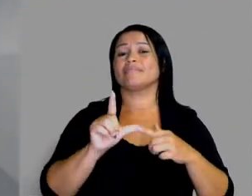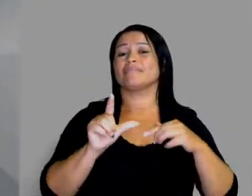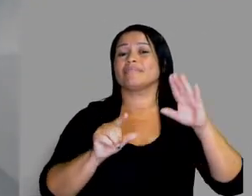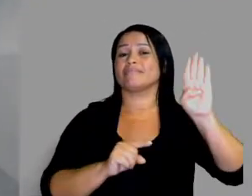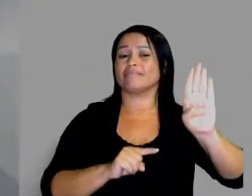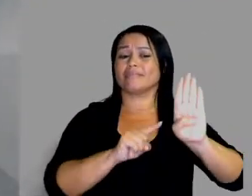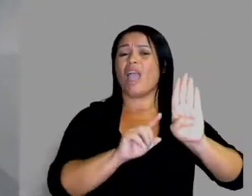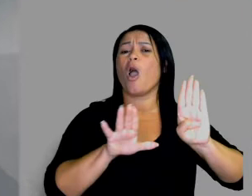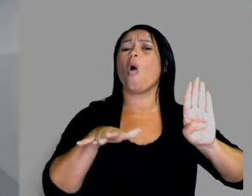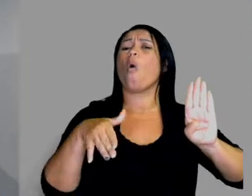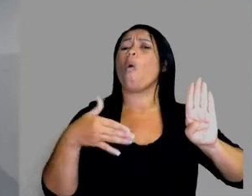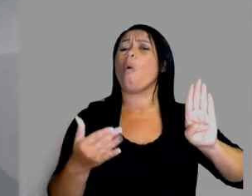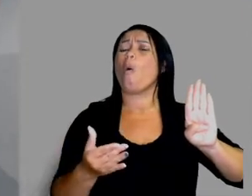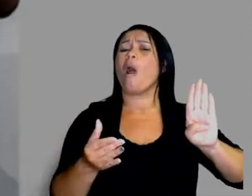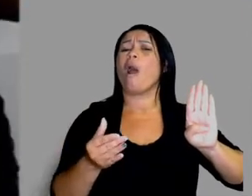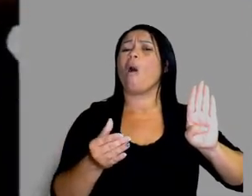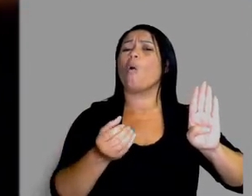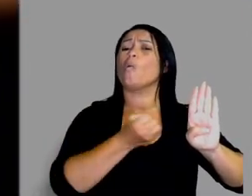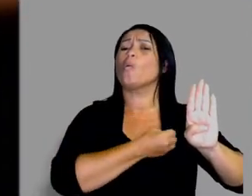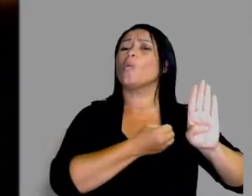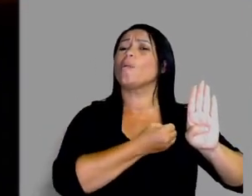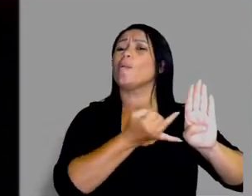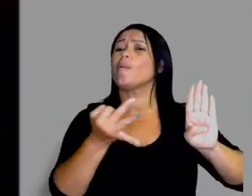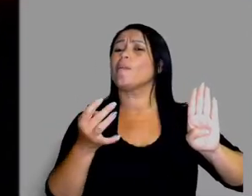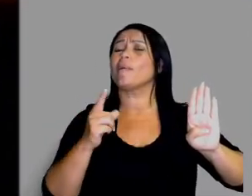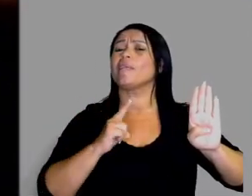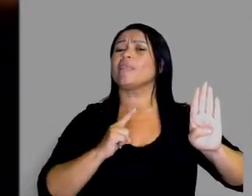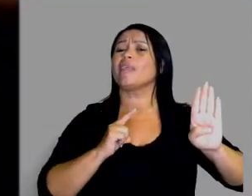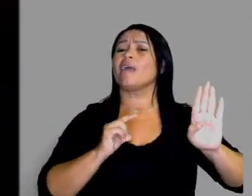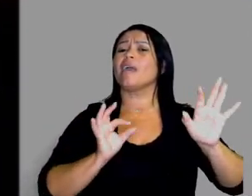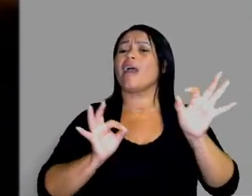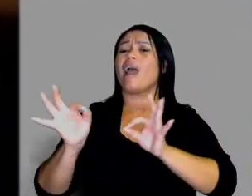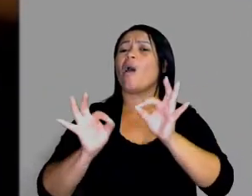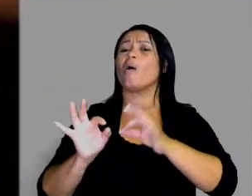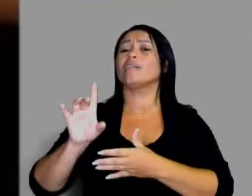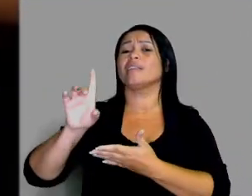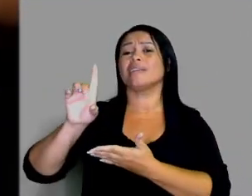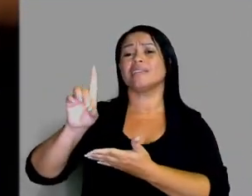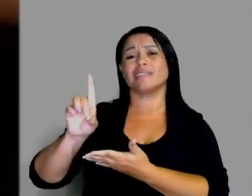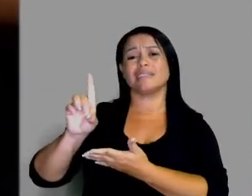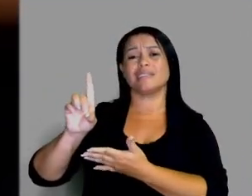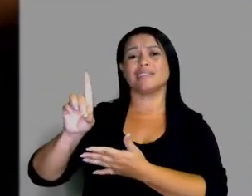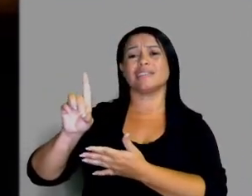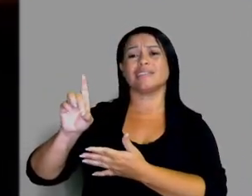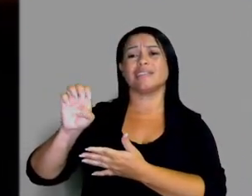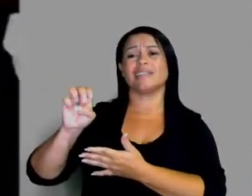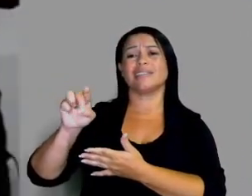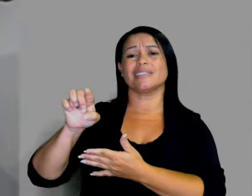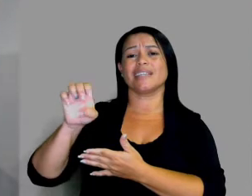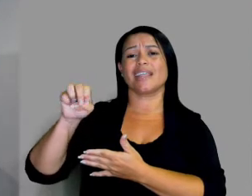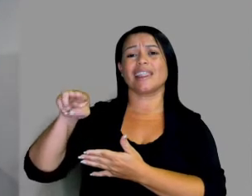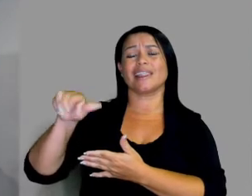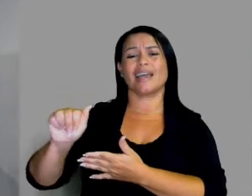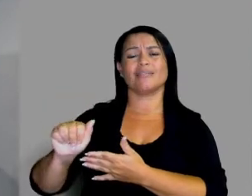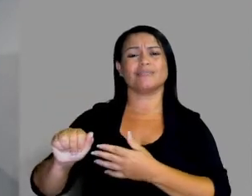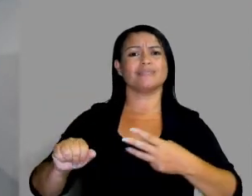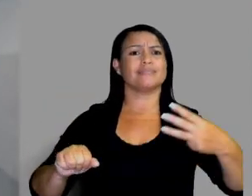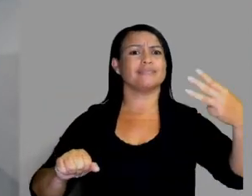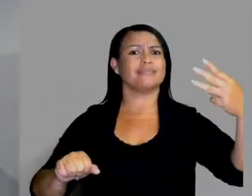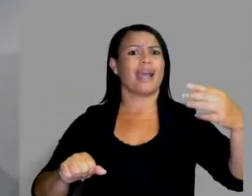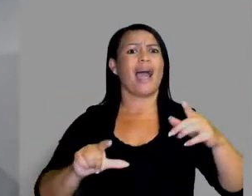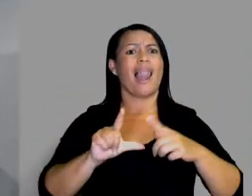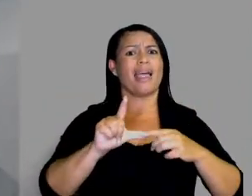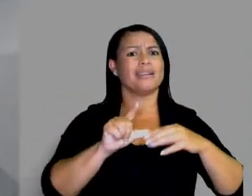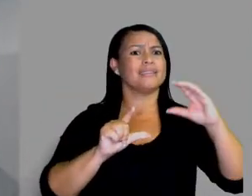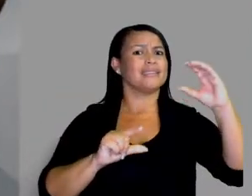B, qual o algarismo ocupa a ordem de dezena? Na letra C, mais